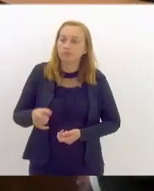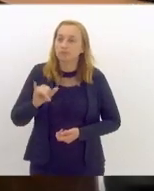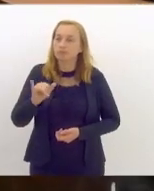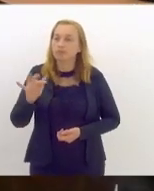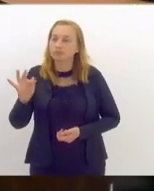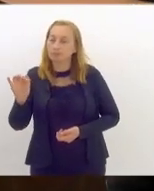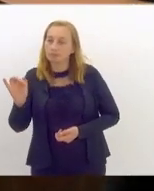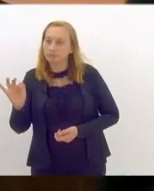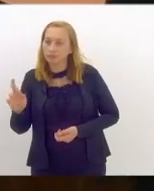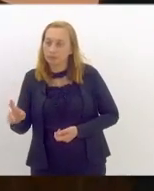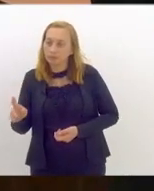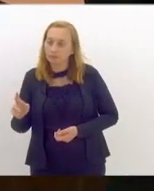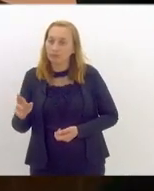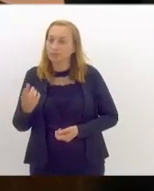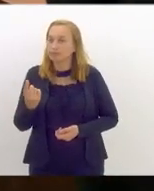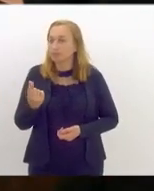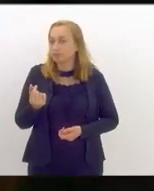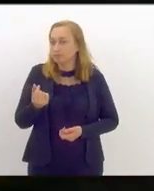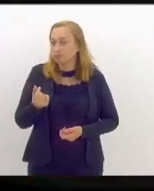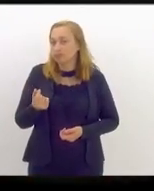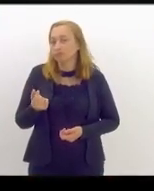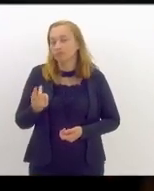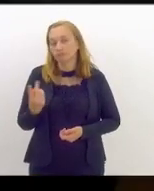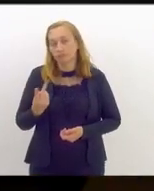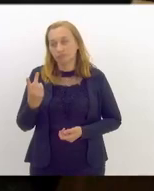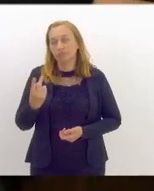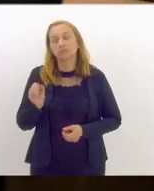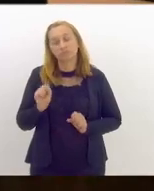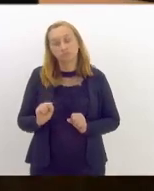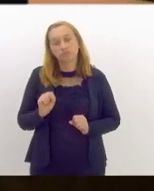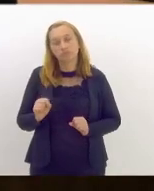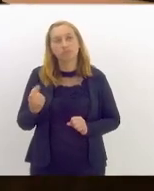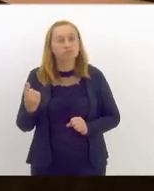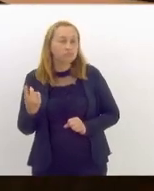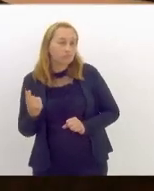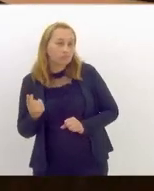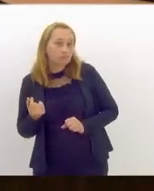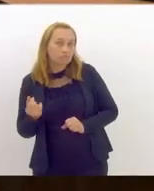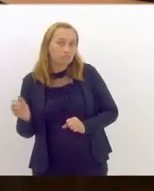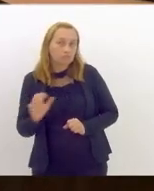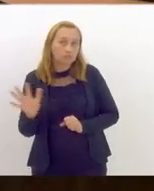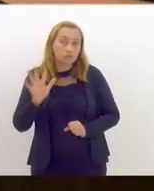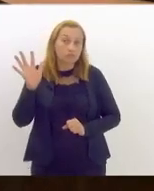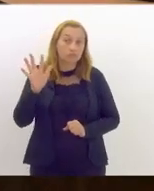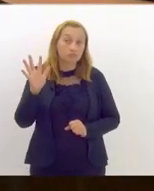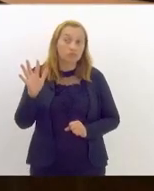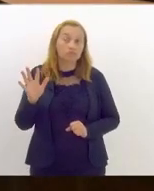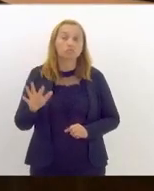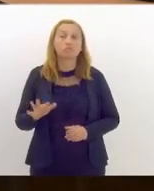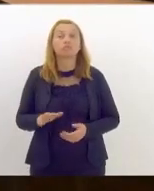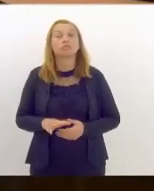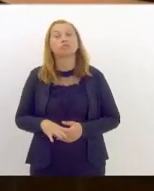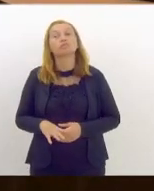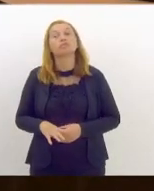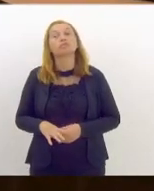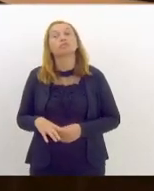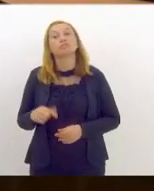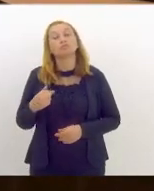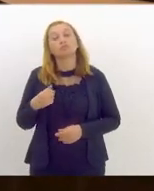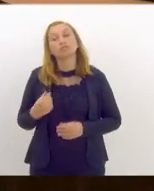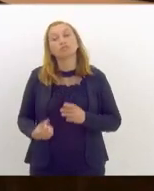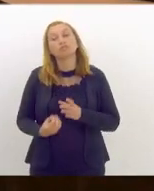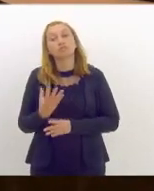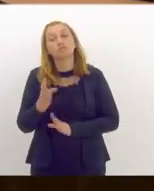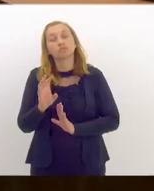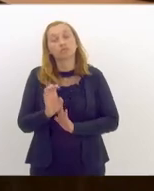inicialmente de taxa poderia ser um valor exagerado E aí eu produzi